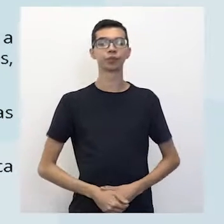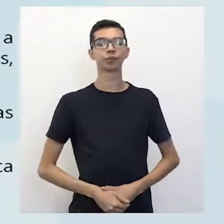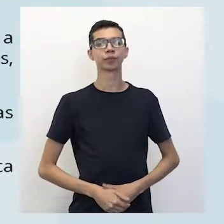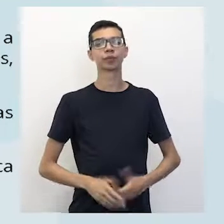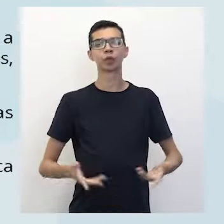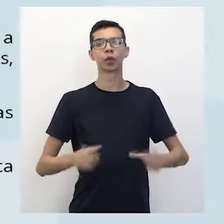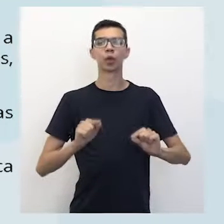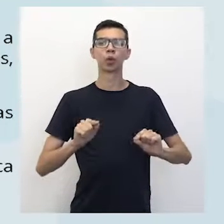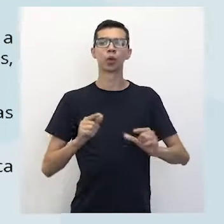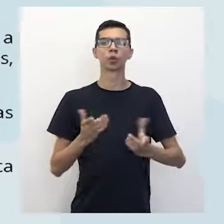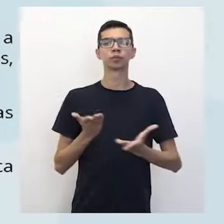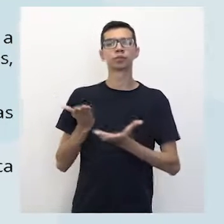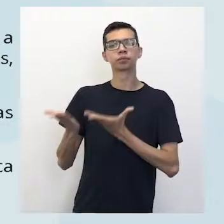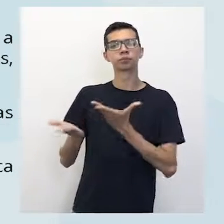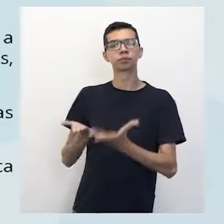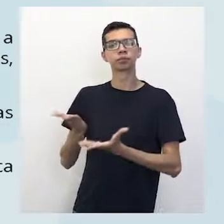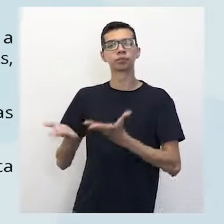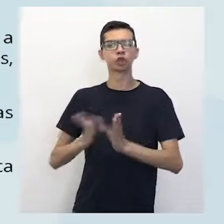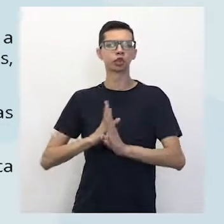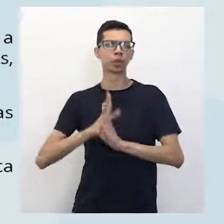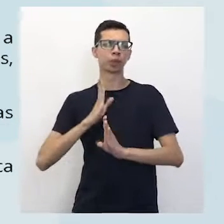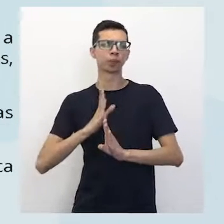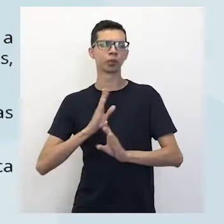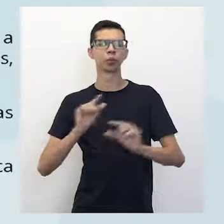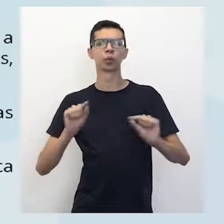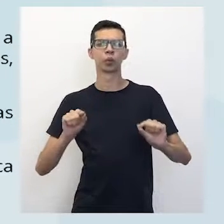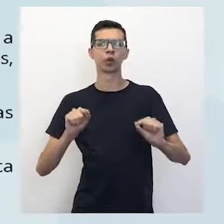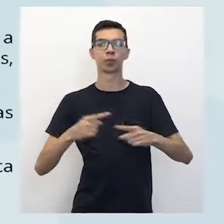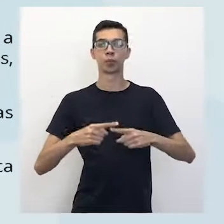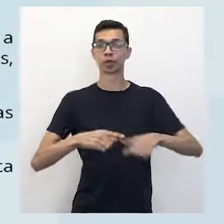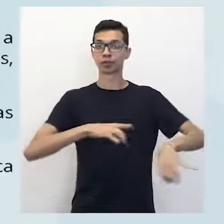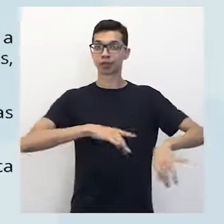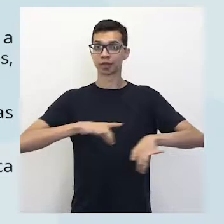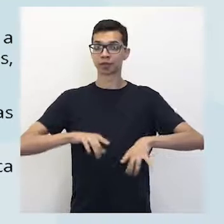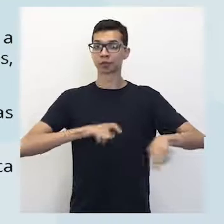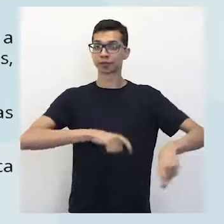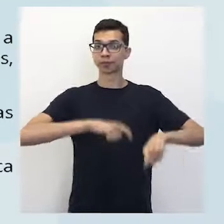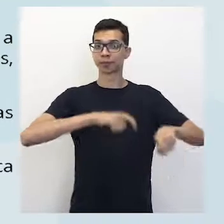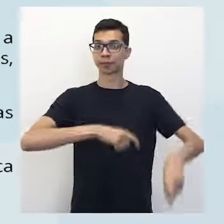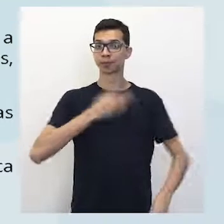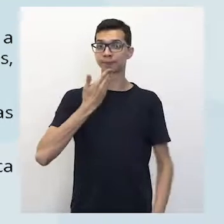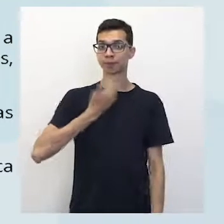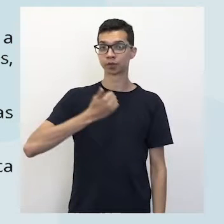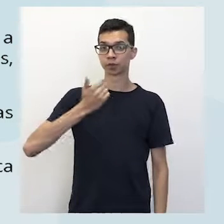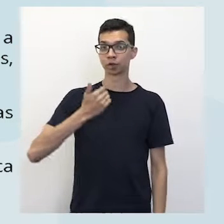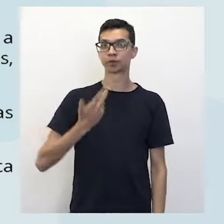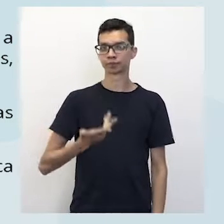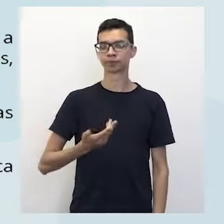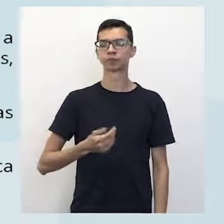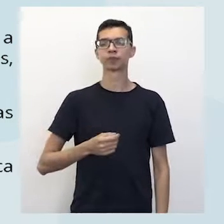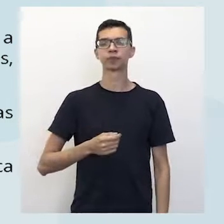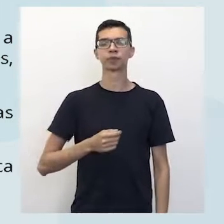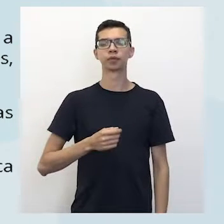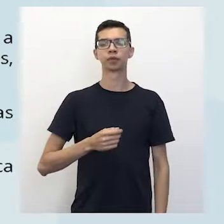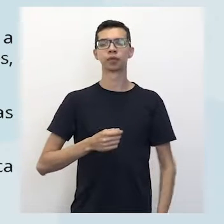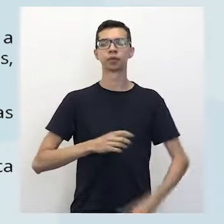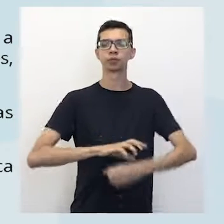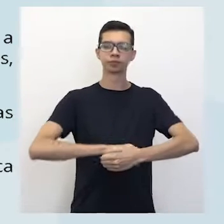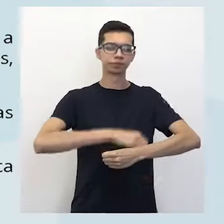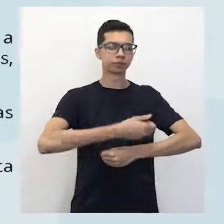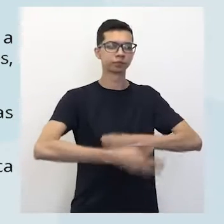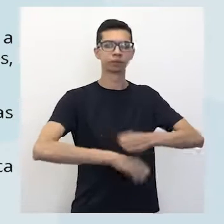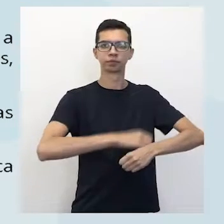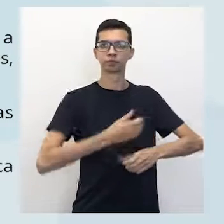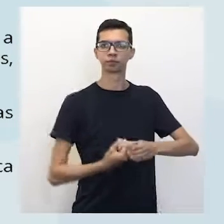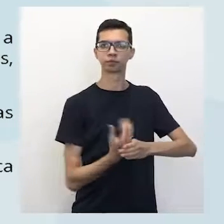servo descobriu aí quando ele começou a melhorar as técnicas agrícolas? Já que ele produz mais em menos tempo, dá tempo